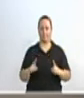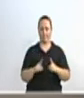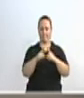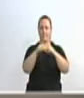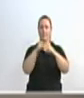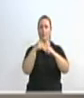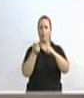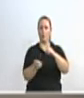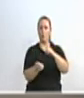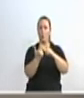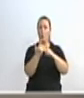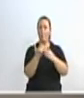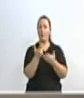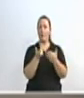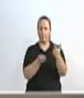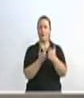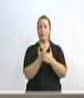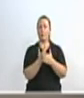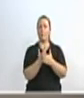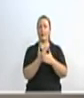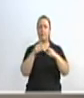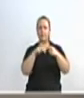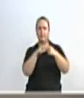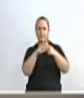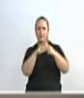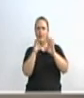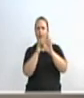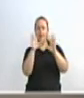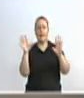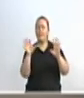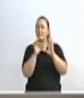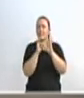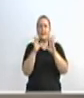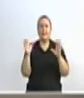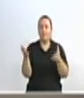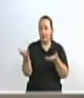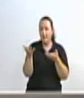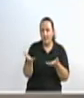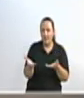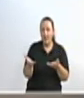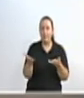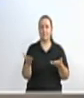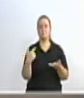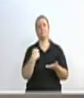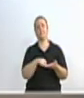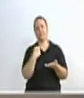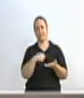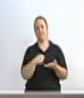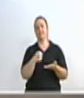equipamentos, os 2 equipamentos, as 2 antenas à disposição de Blumenau. Vocês querem ou não querem? Então